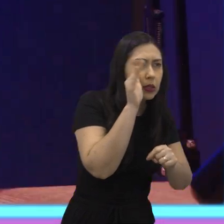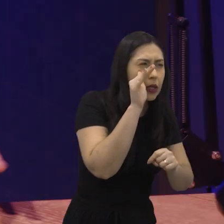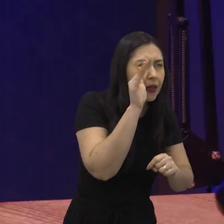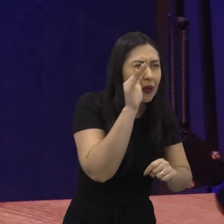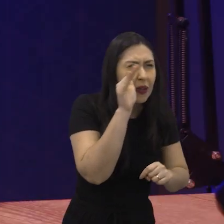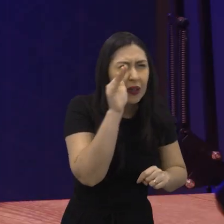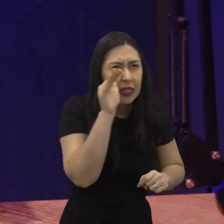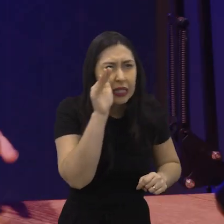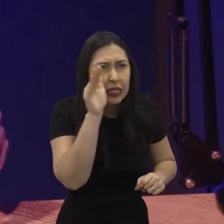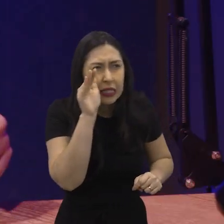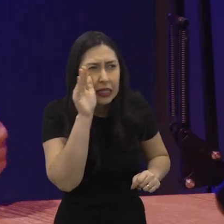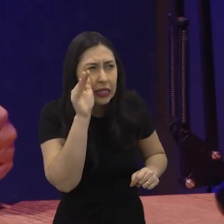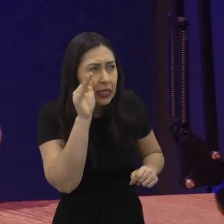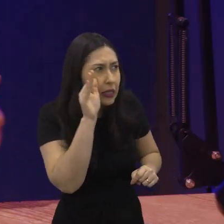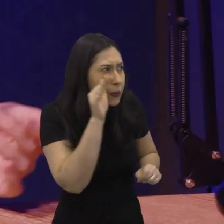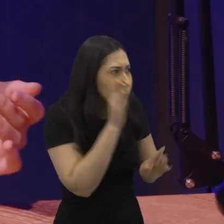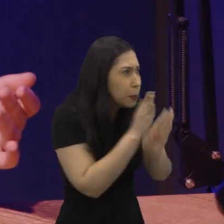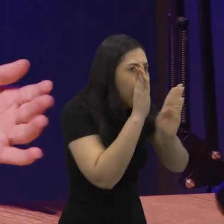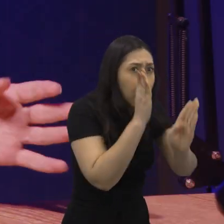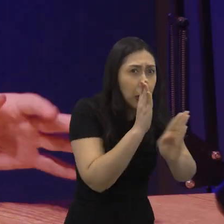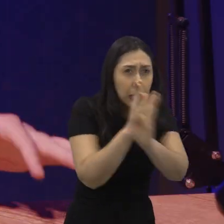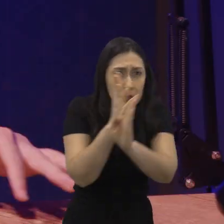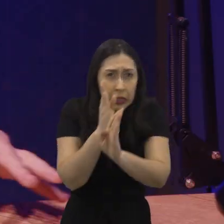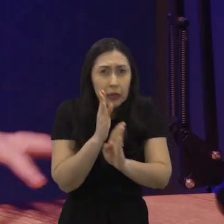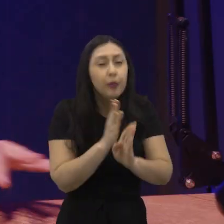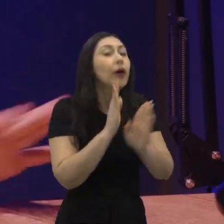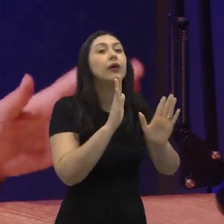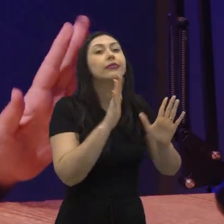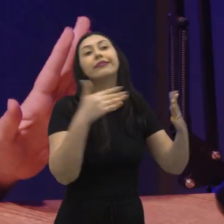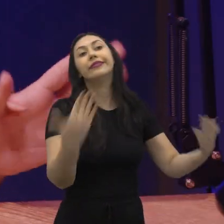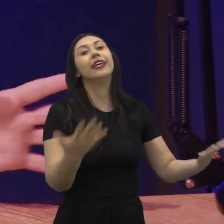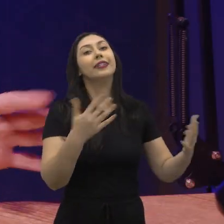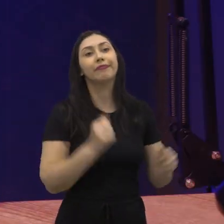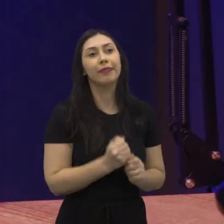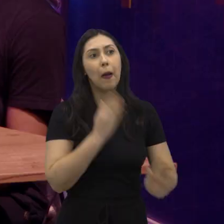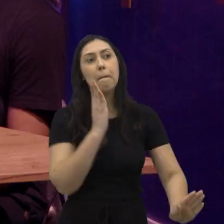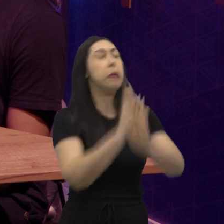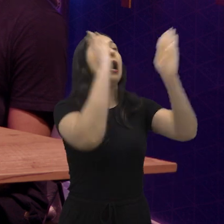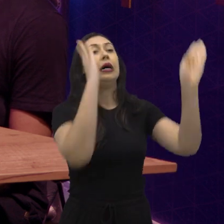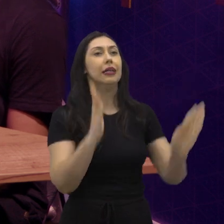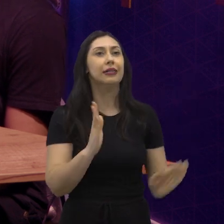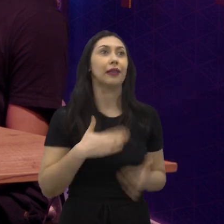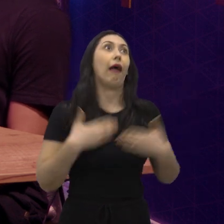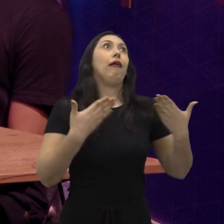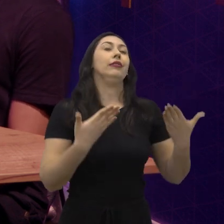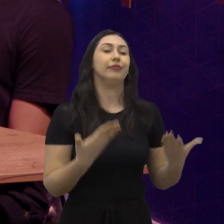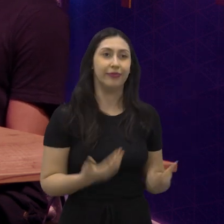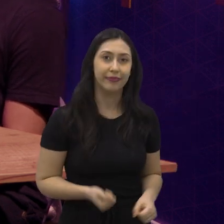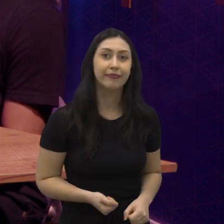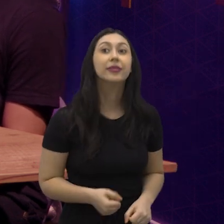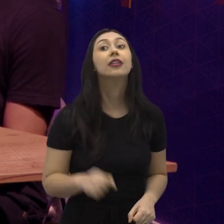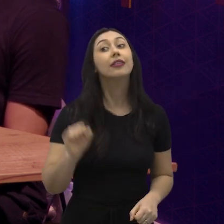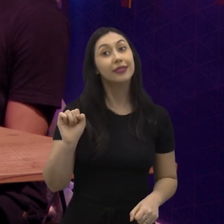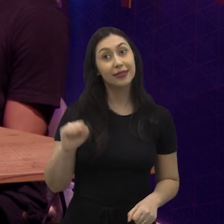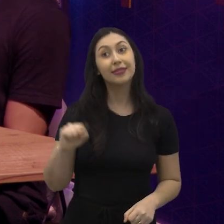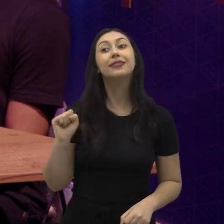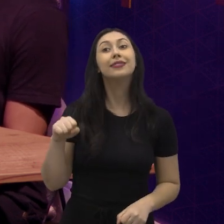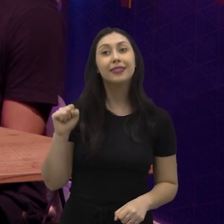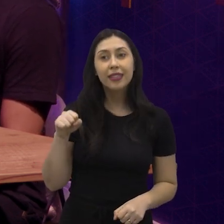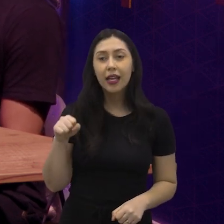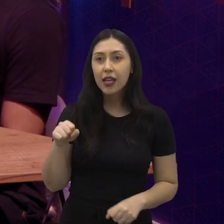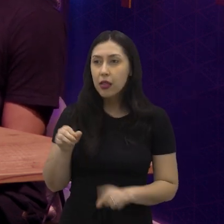vai indo com o personagem ao longo do filme sem saber direito e daí, pá, acontece alguma coisa. Exatamente,